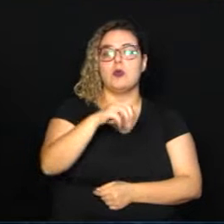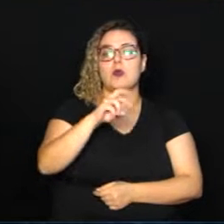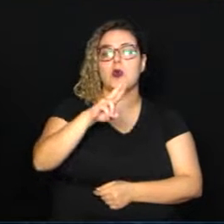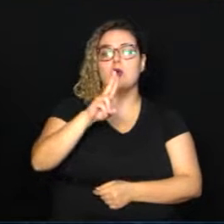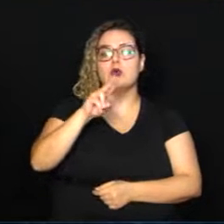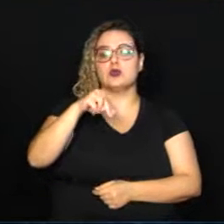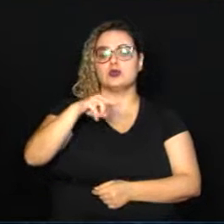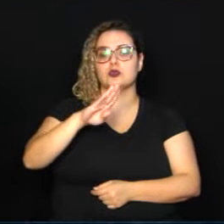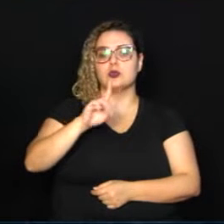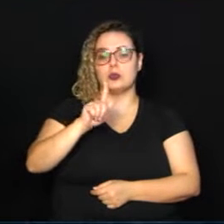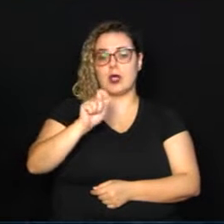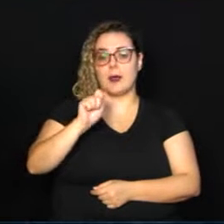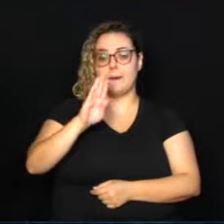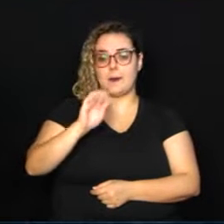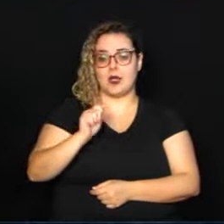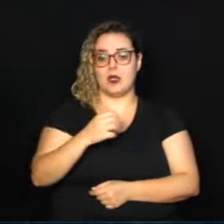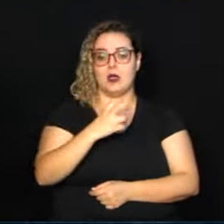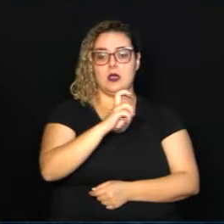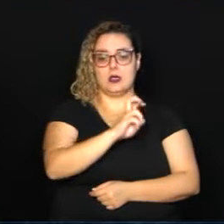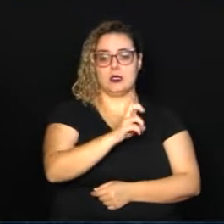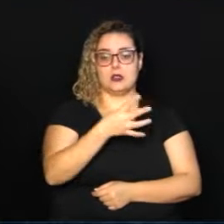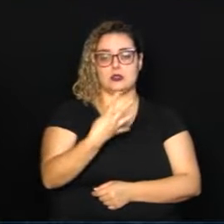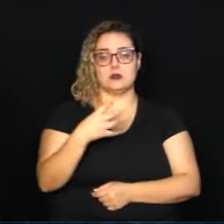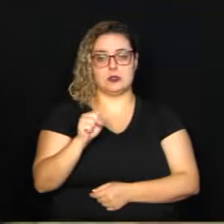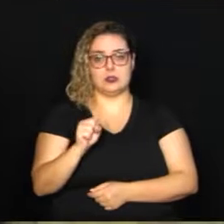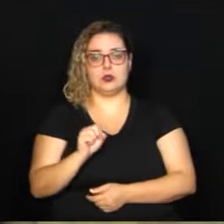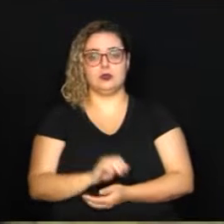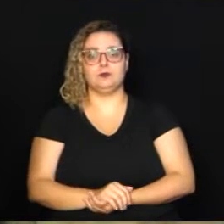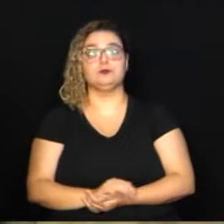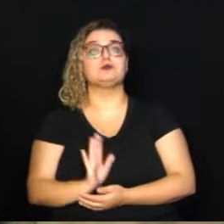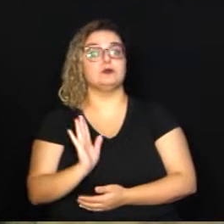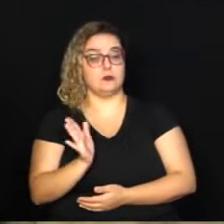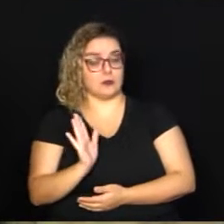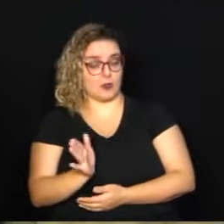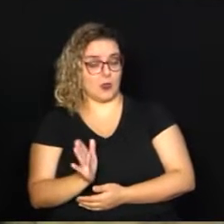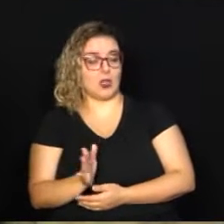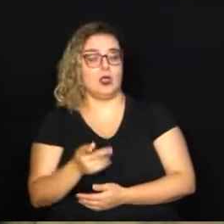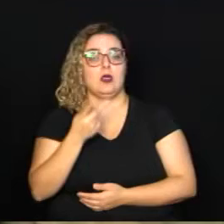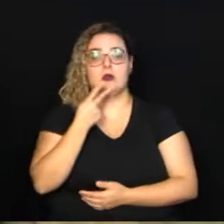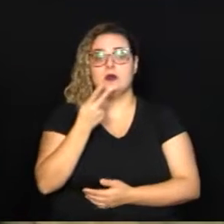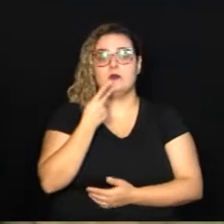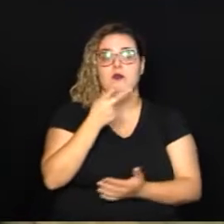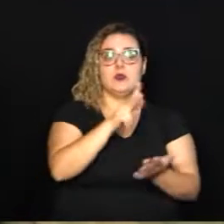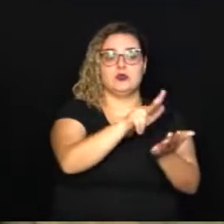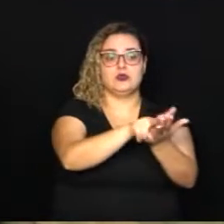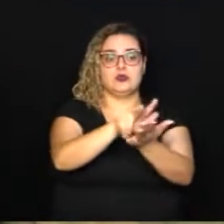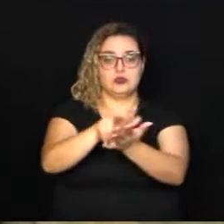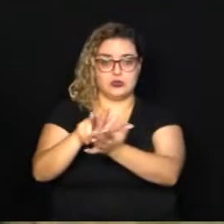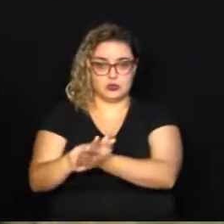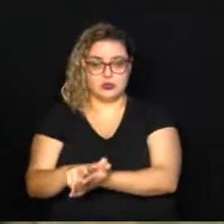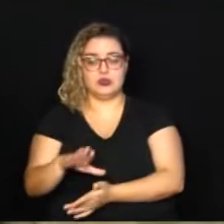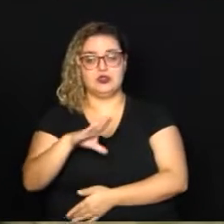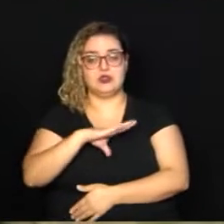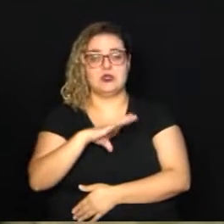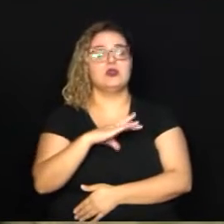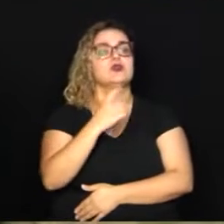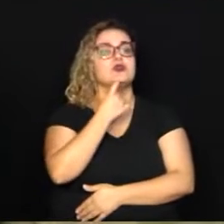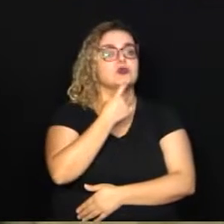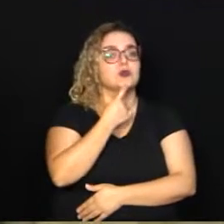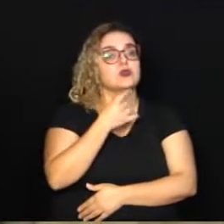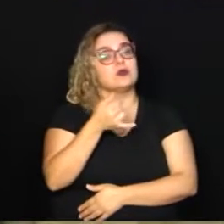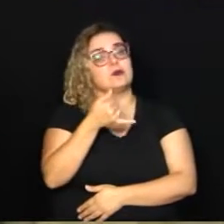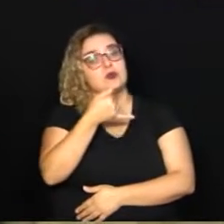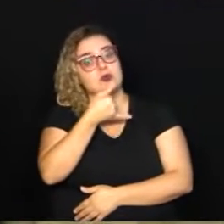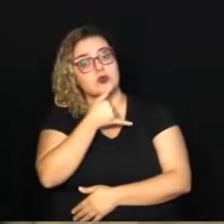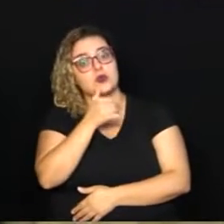Morungaba, 548 casos. Já nós vamos falar sobre a ocupação de leitos na cidade de Campinas, que